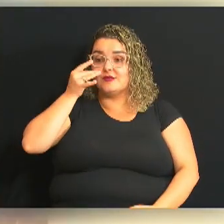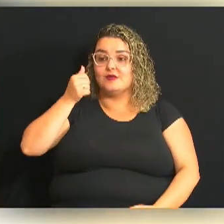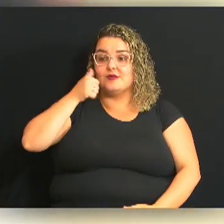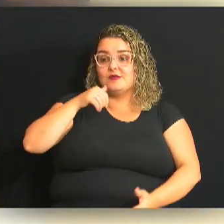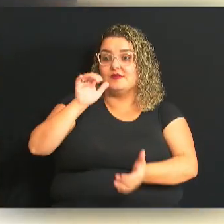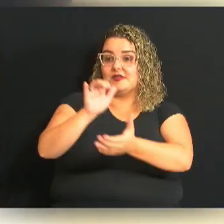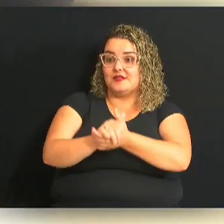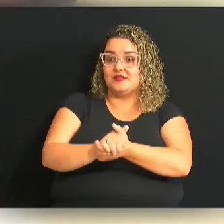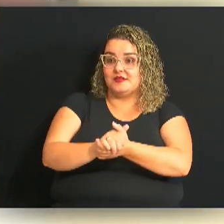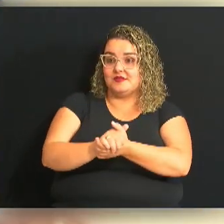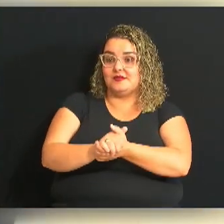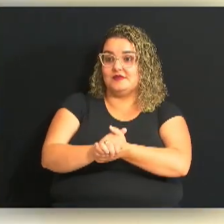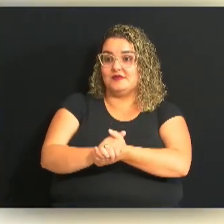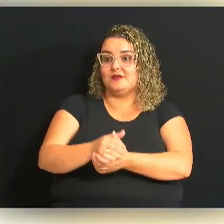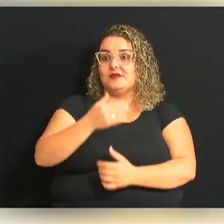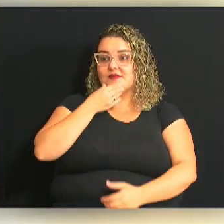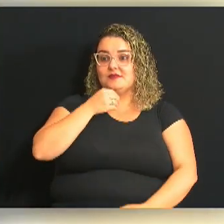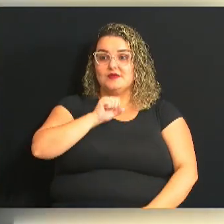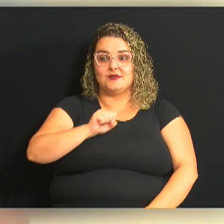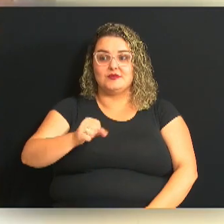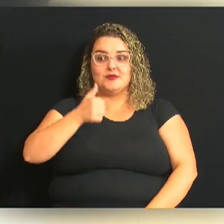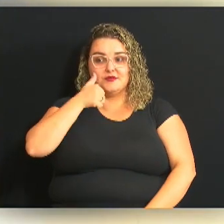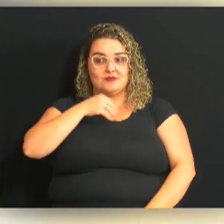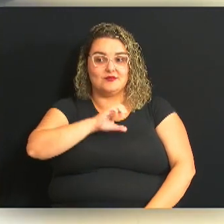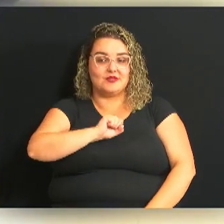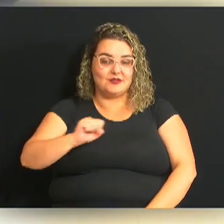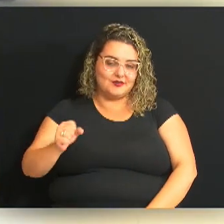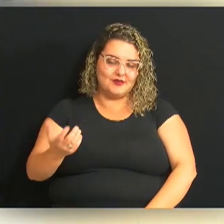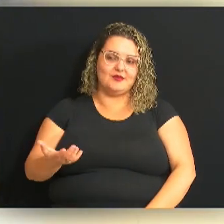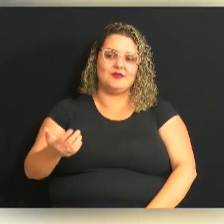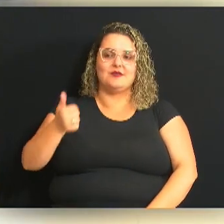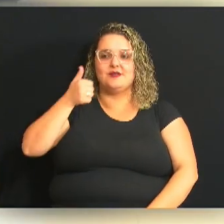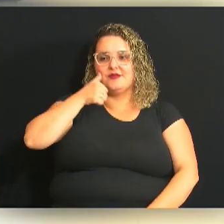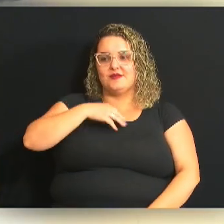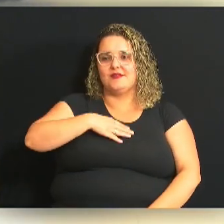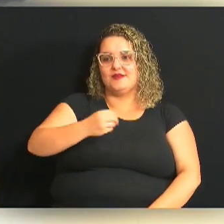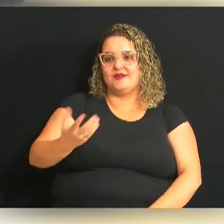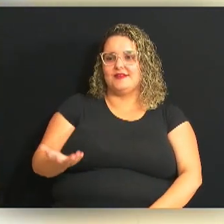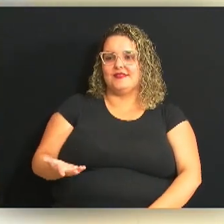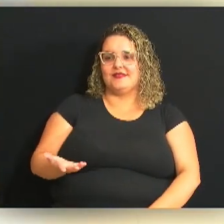esposa, meu sogro, minha sogra, minhas filhas.